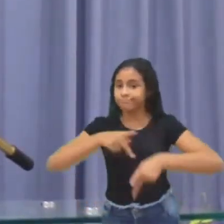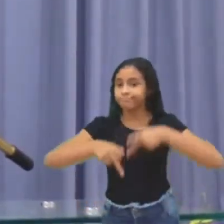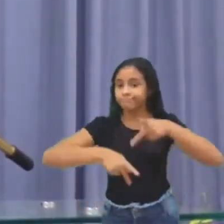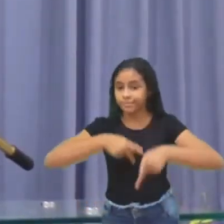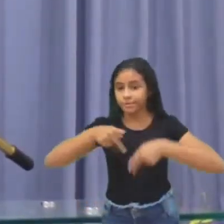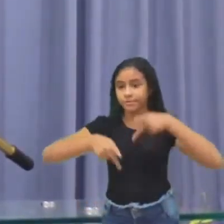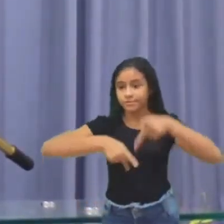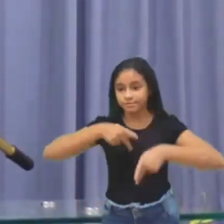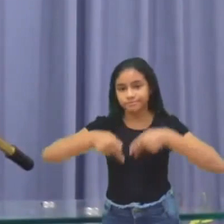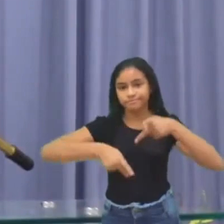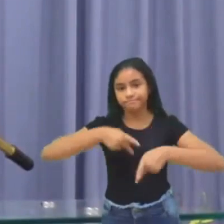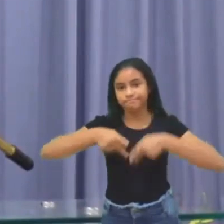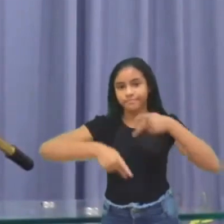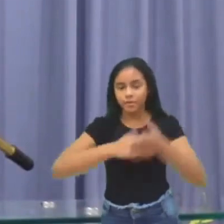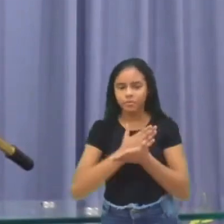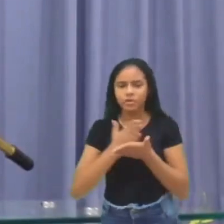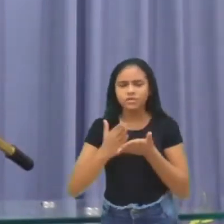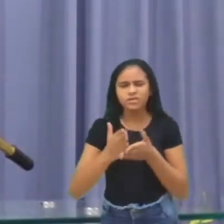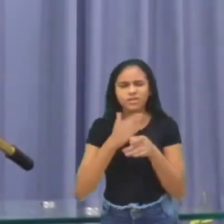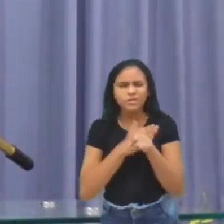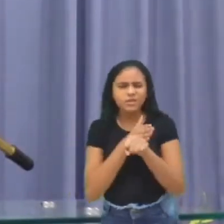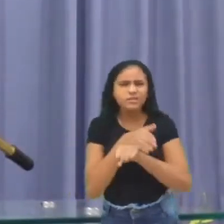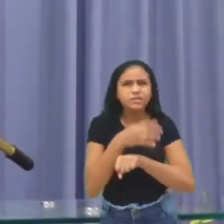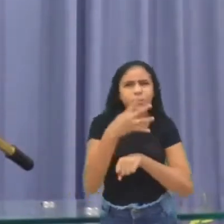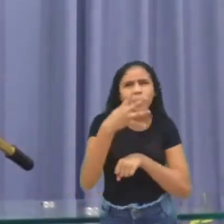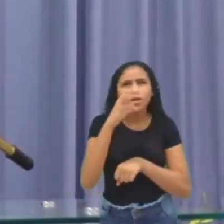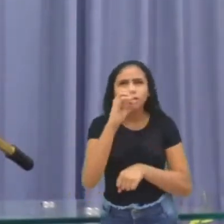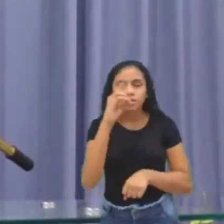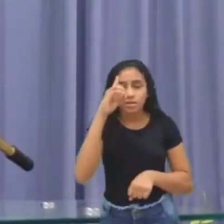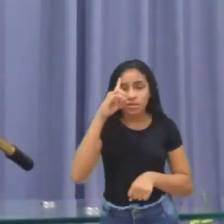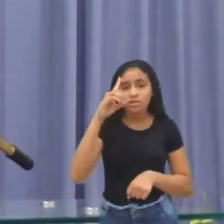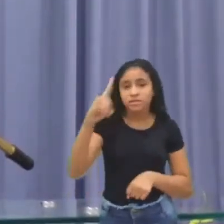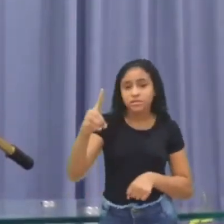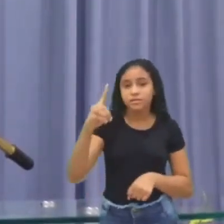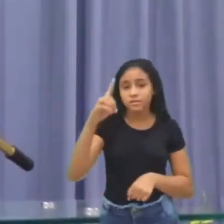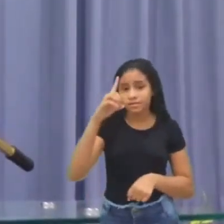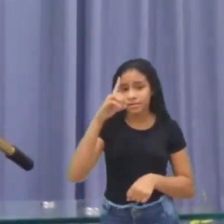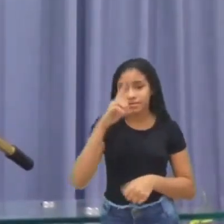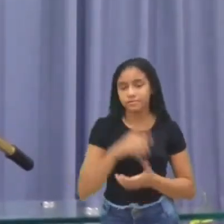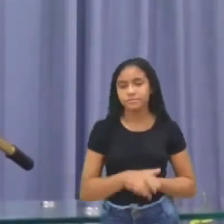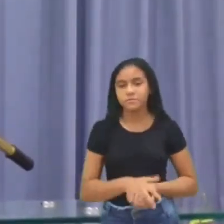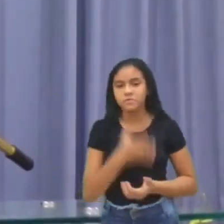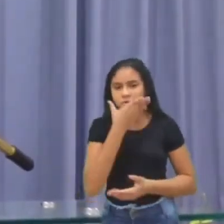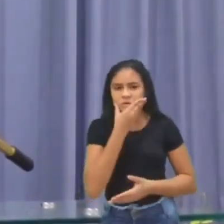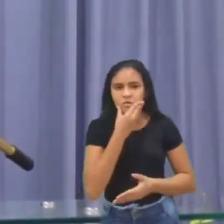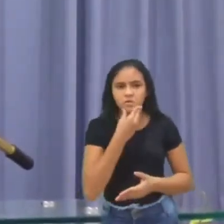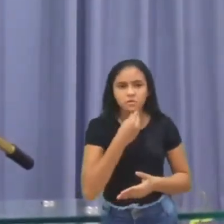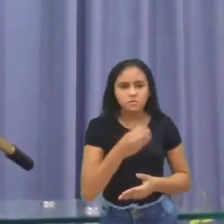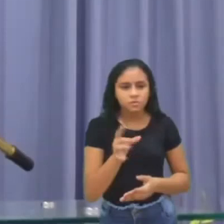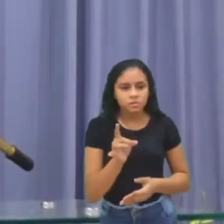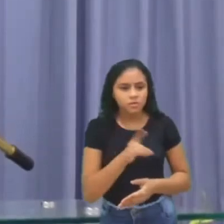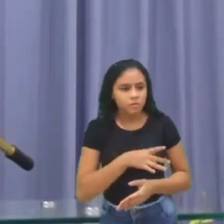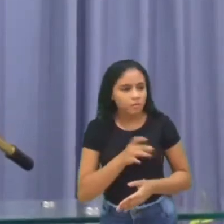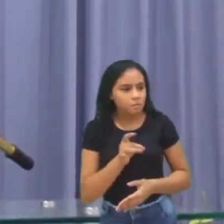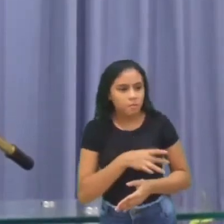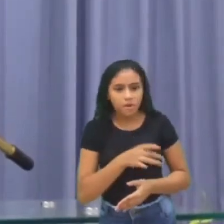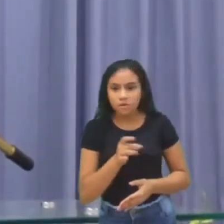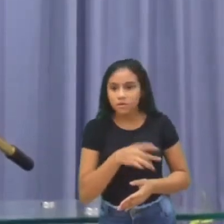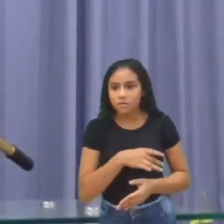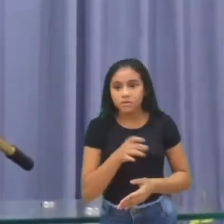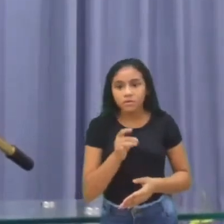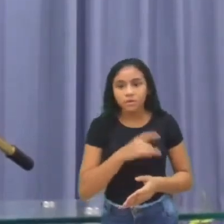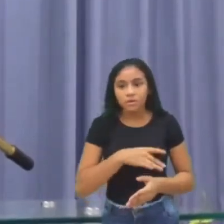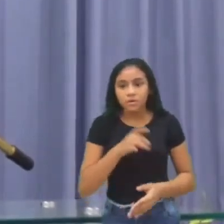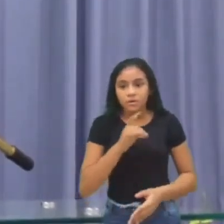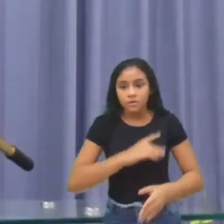aí começaram a entrar 40 dias, e aqueles homens começaram a ficar deprimidos, de